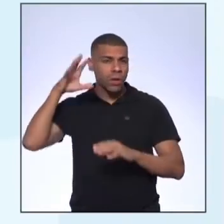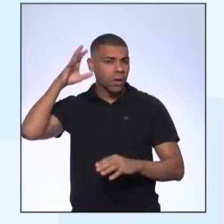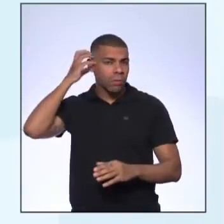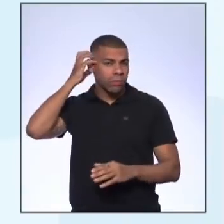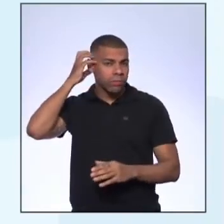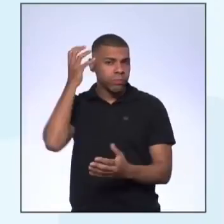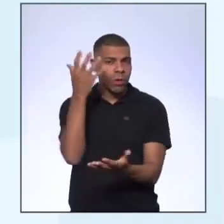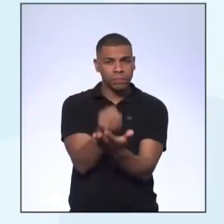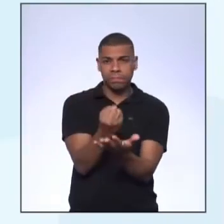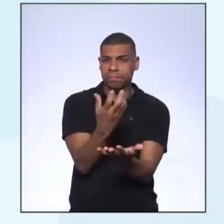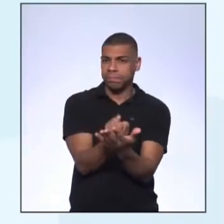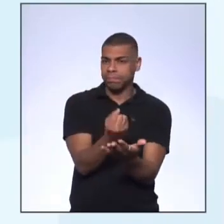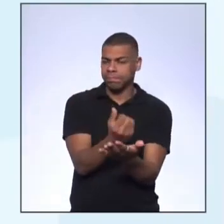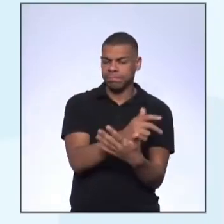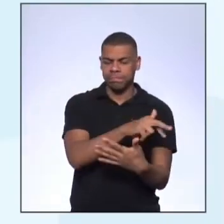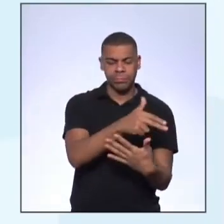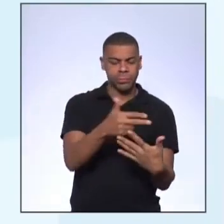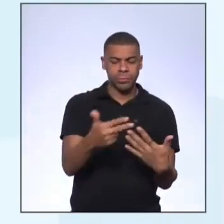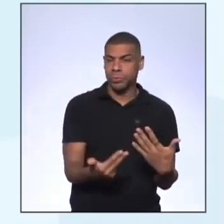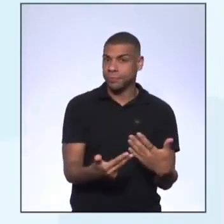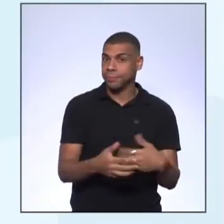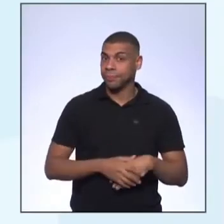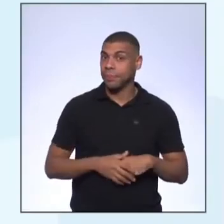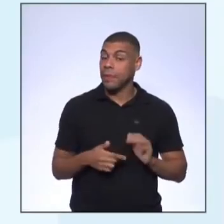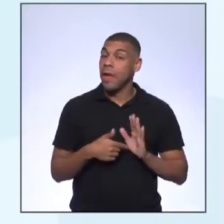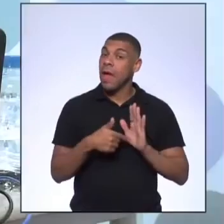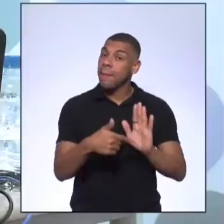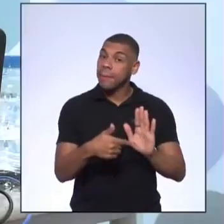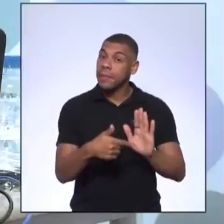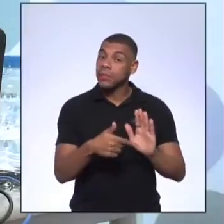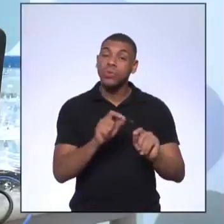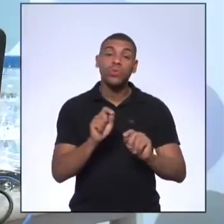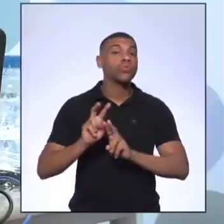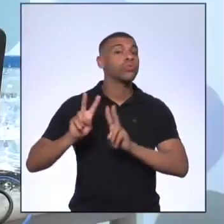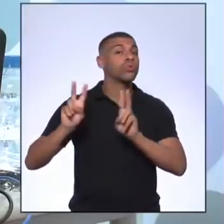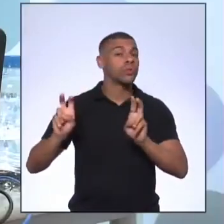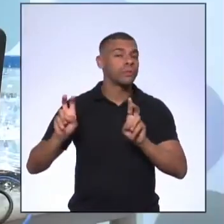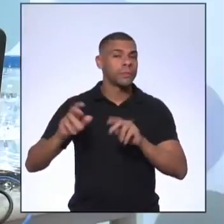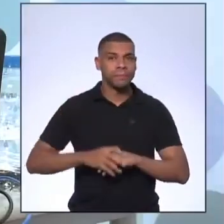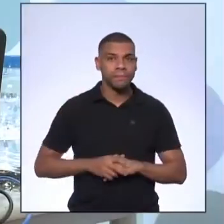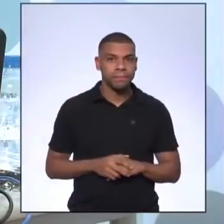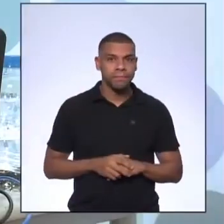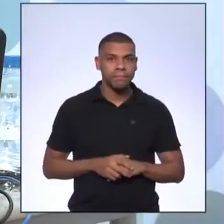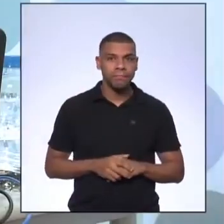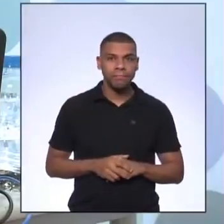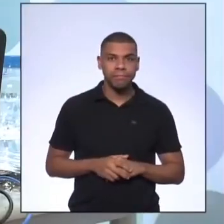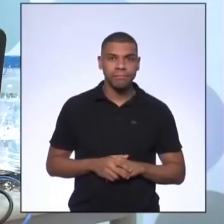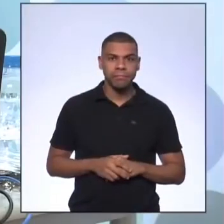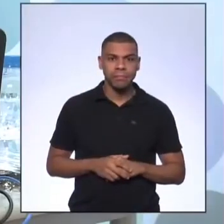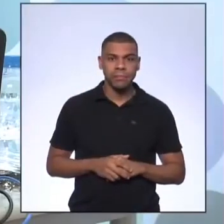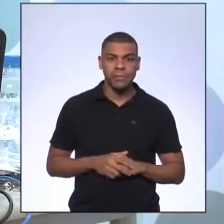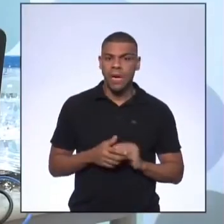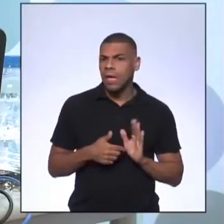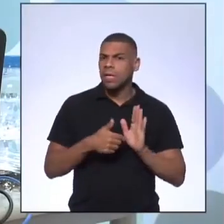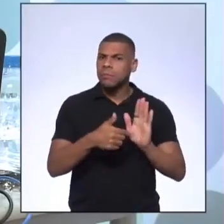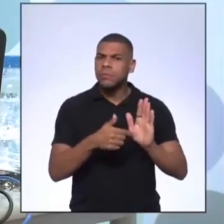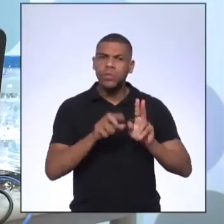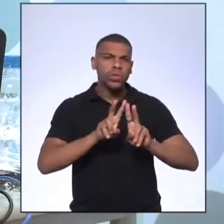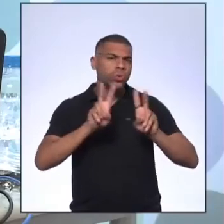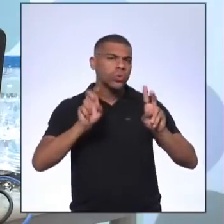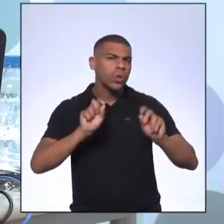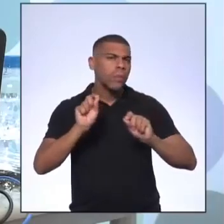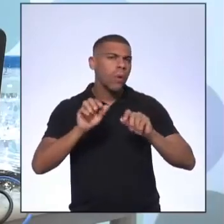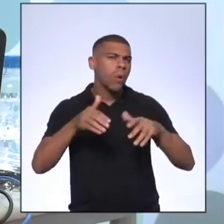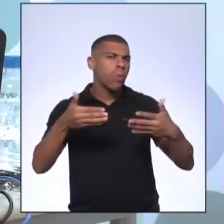dentre outros. Então, aqui você percebe que ele apresenta o assunto. né? Então, é como Sim. ele apresenta o assunto,